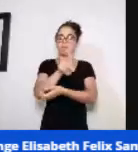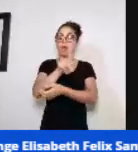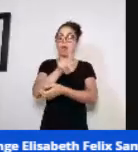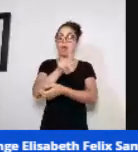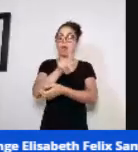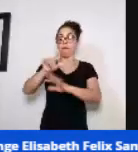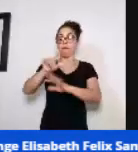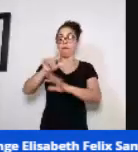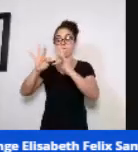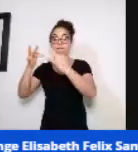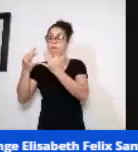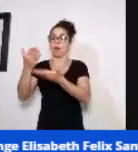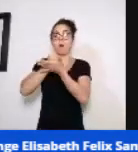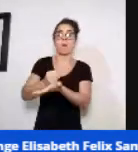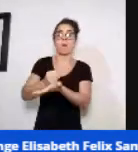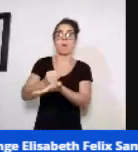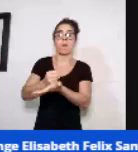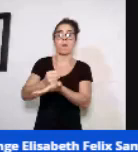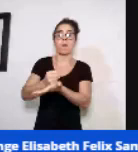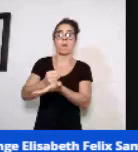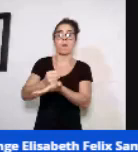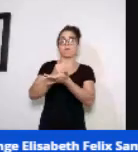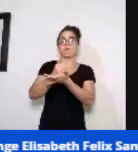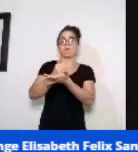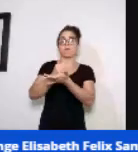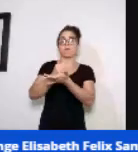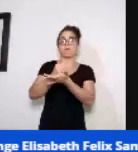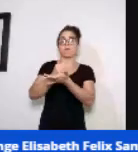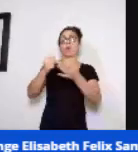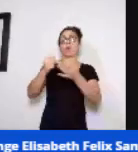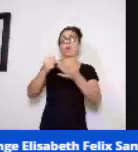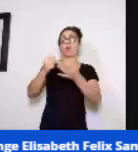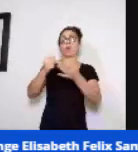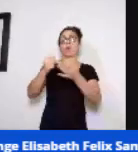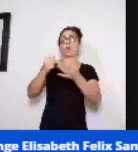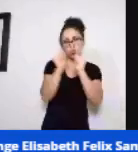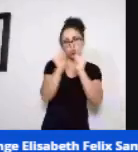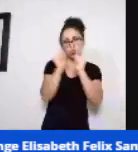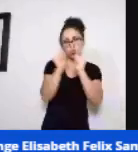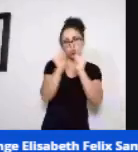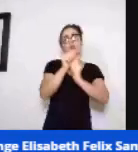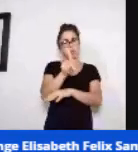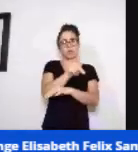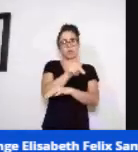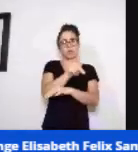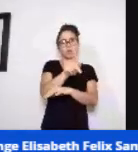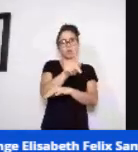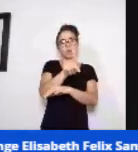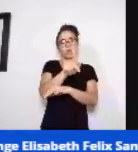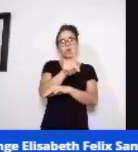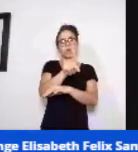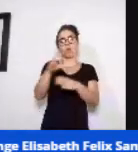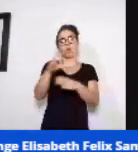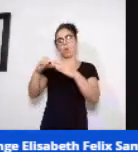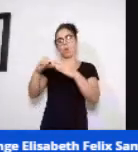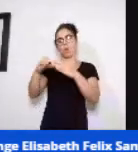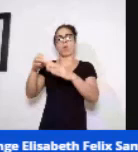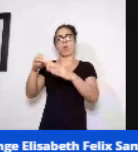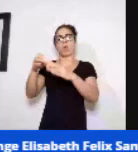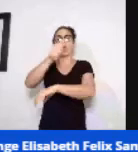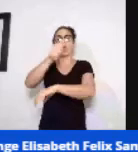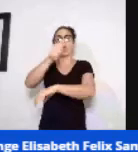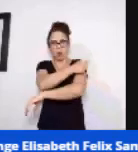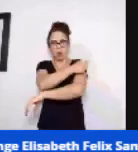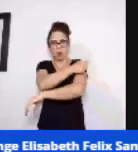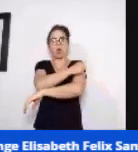o conhecimento, principalmente quando o nosso público-alvo são as crianças pequenas, nas séries